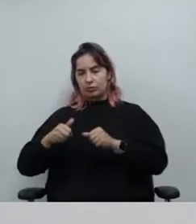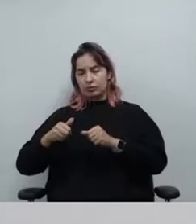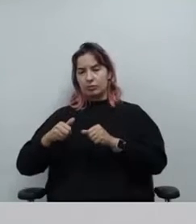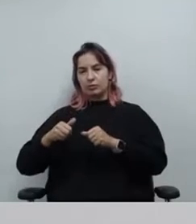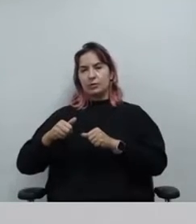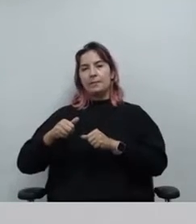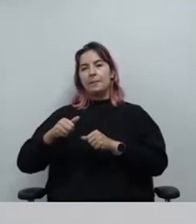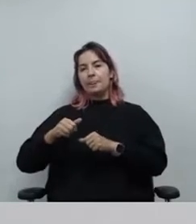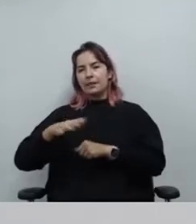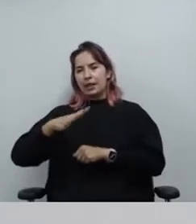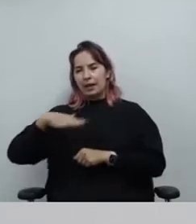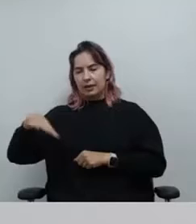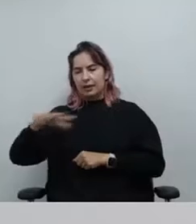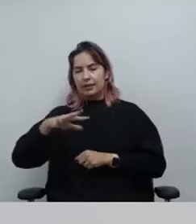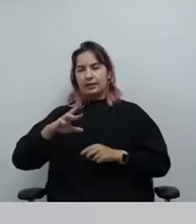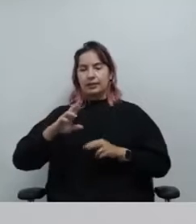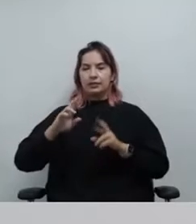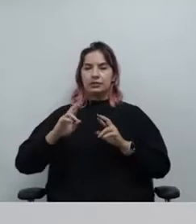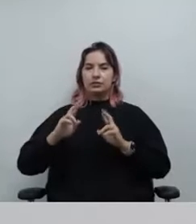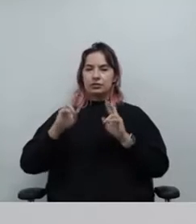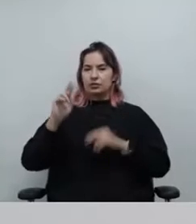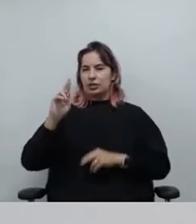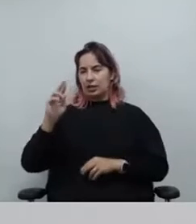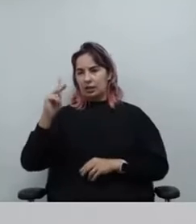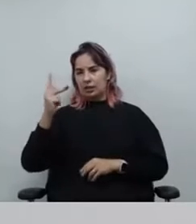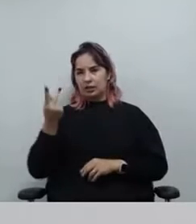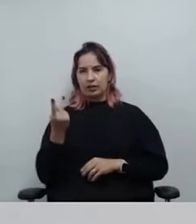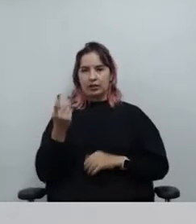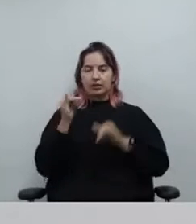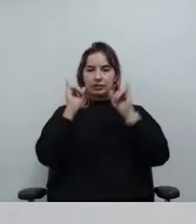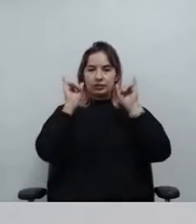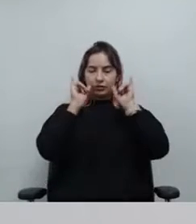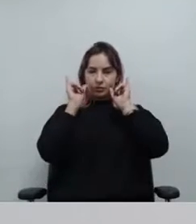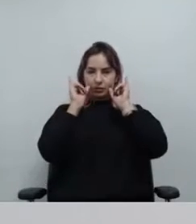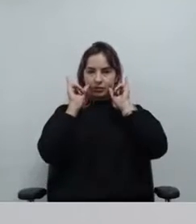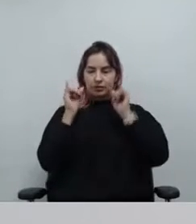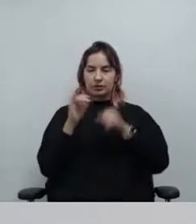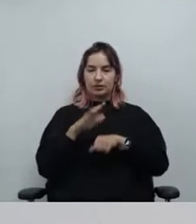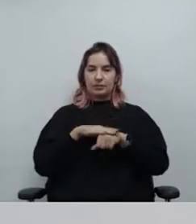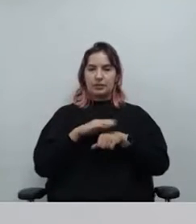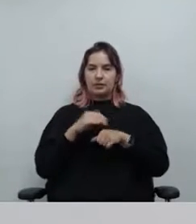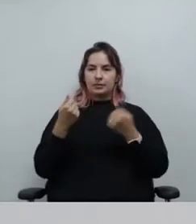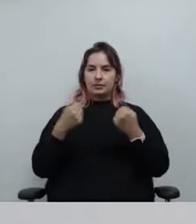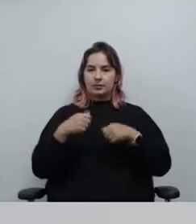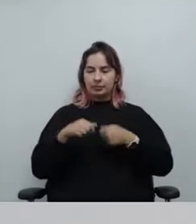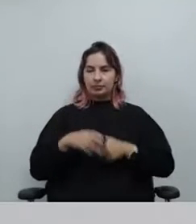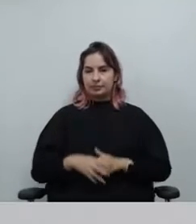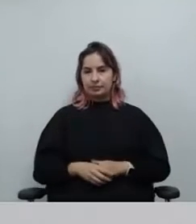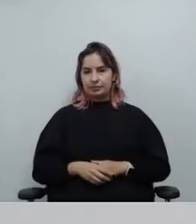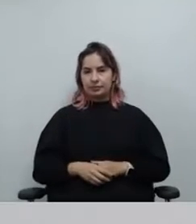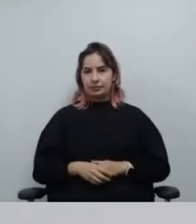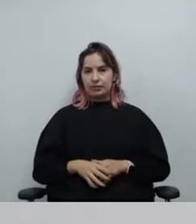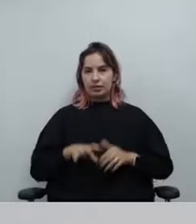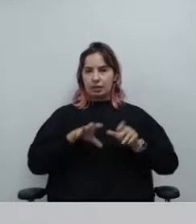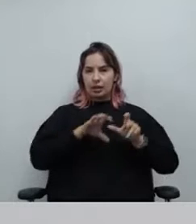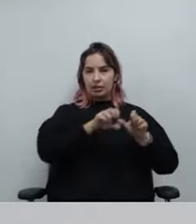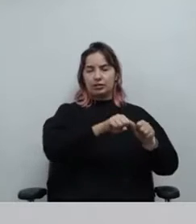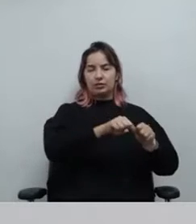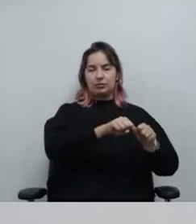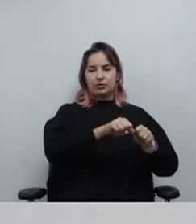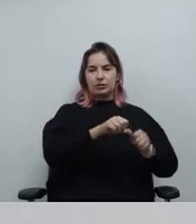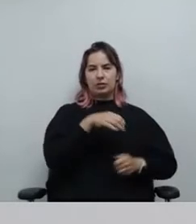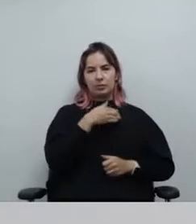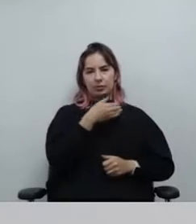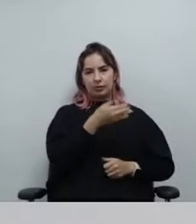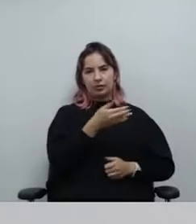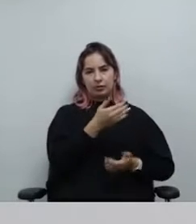Recursos Humanos essas informações adicionais para auxiliar nesse processo de posse, uma posse esperada para breve, né,